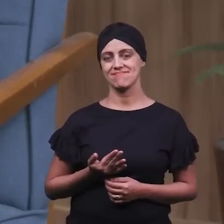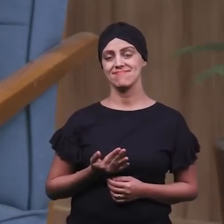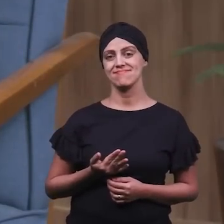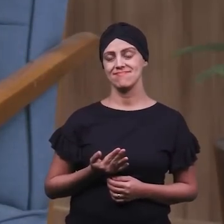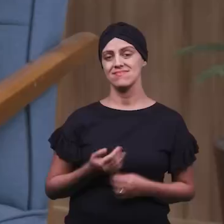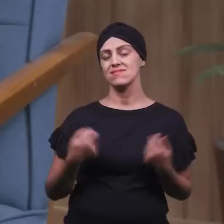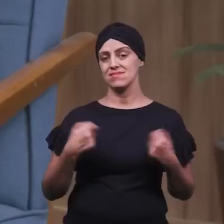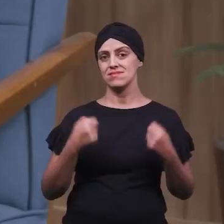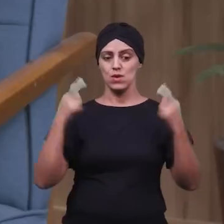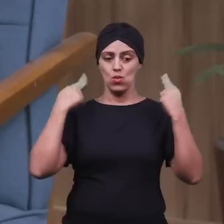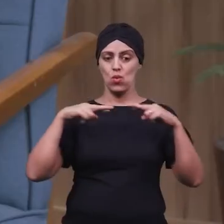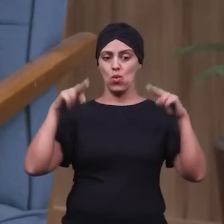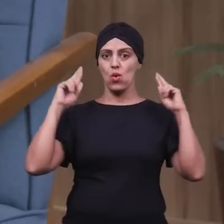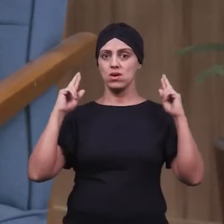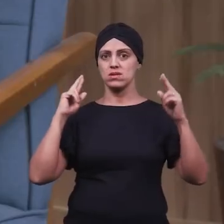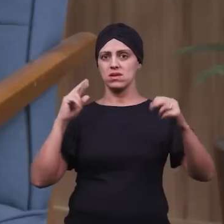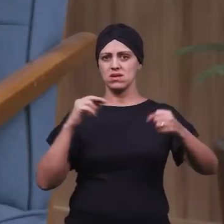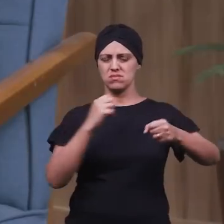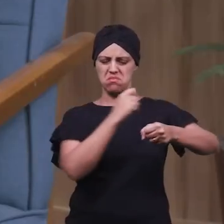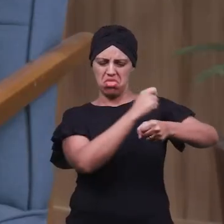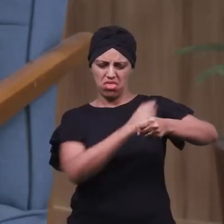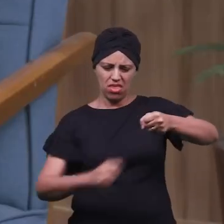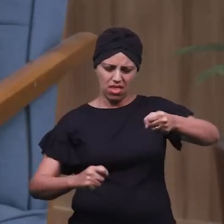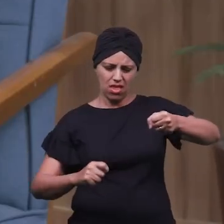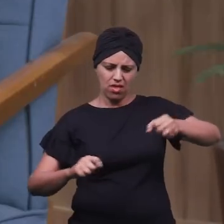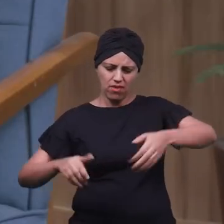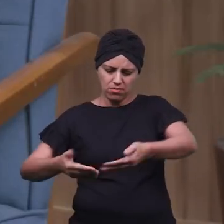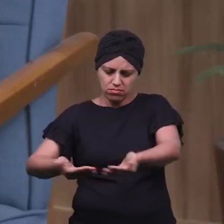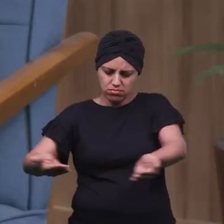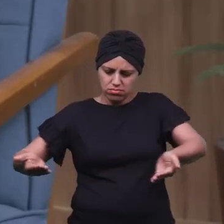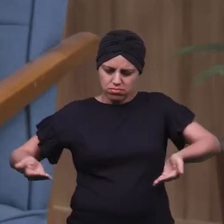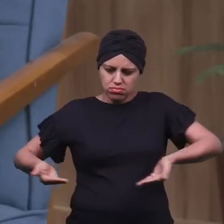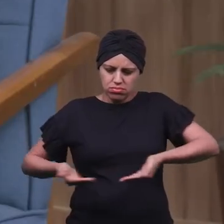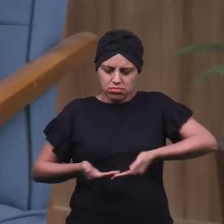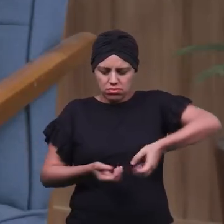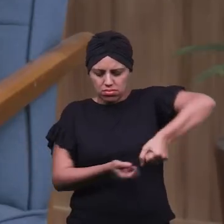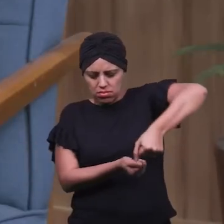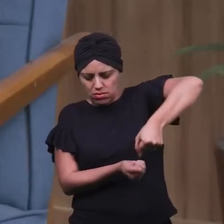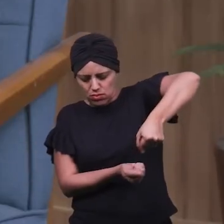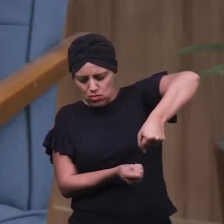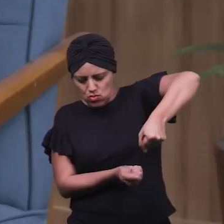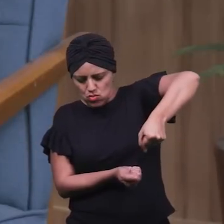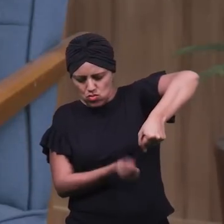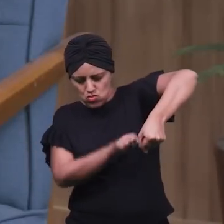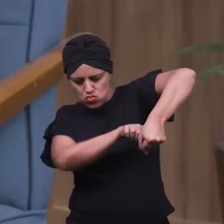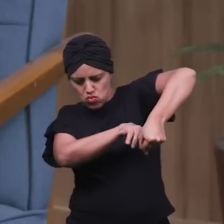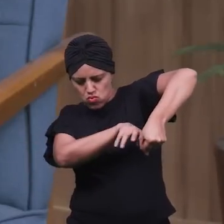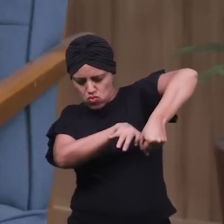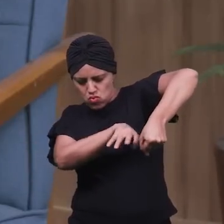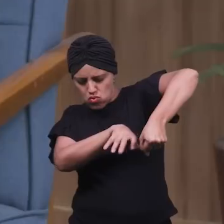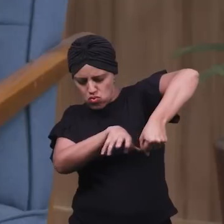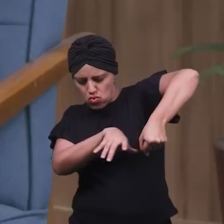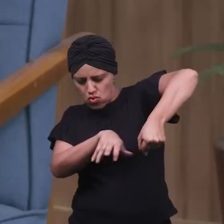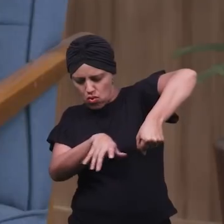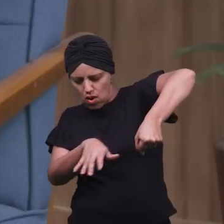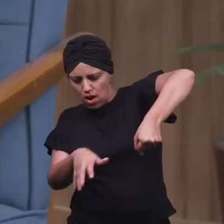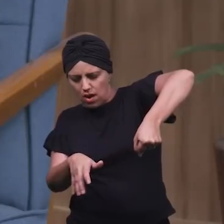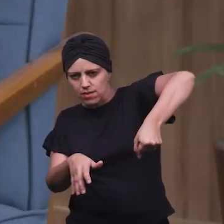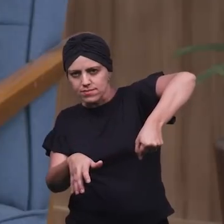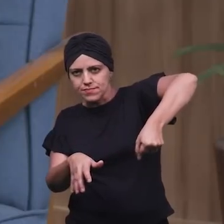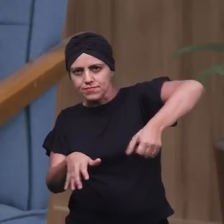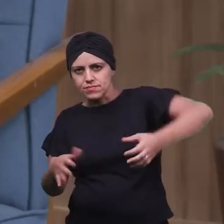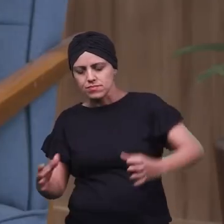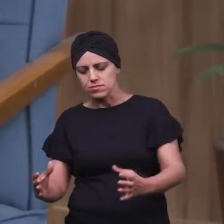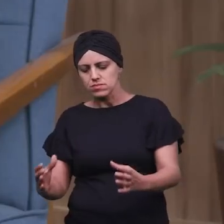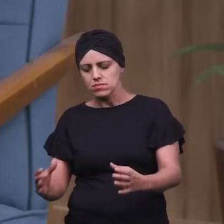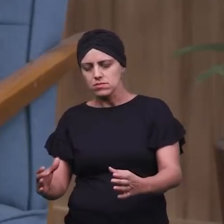de que o cordeiro fosse morto, o sangue recolhido numa bacia, era colocado um molho de isopo